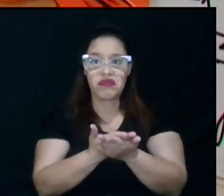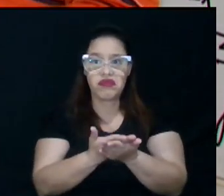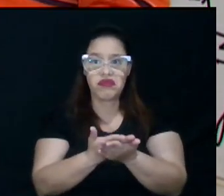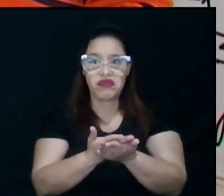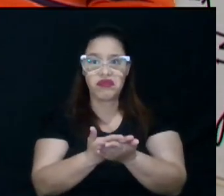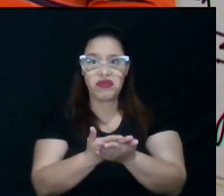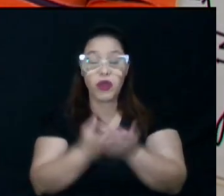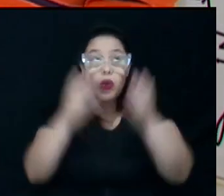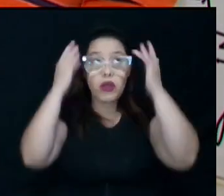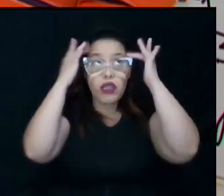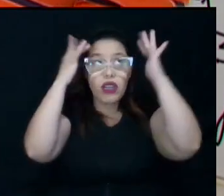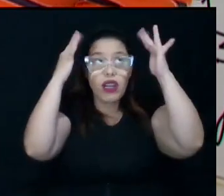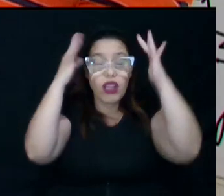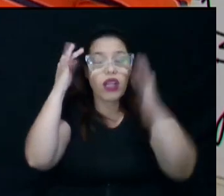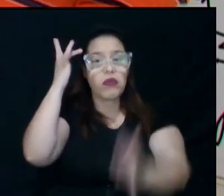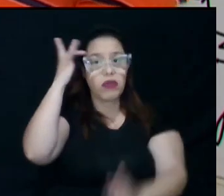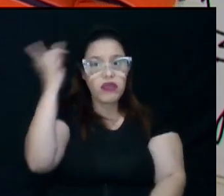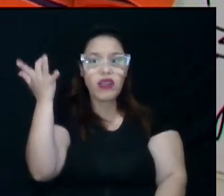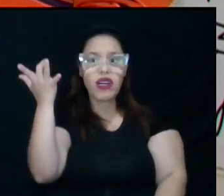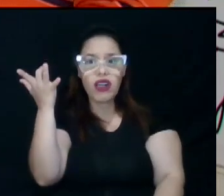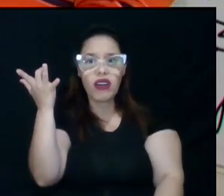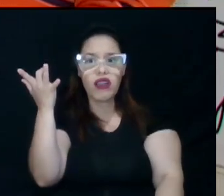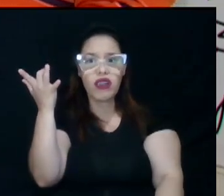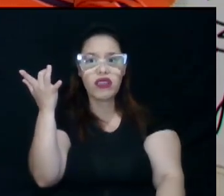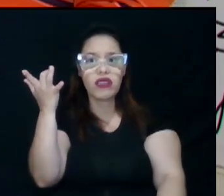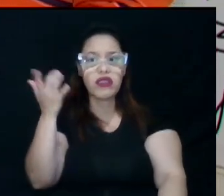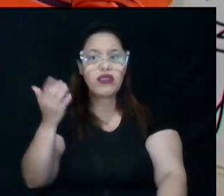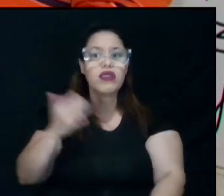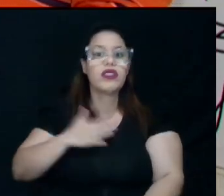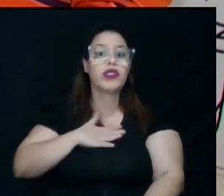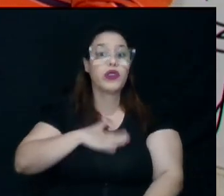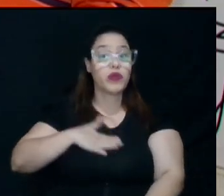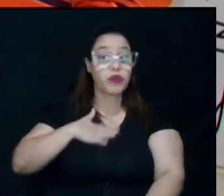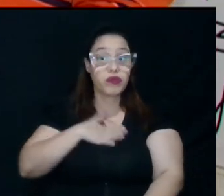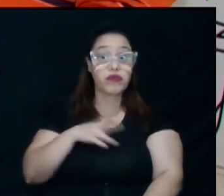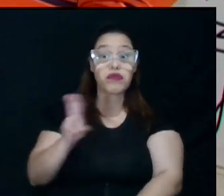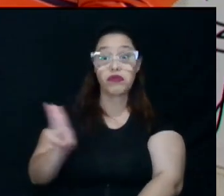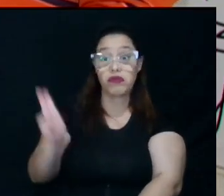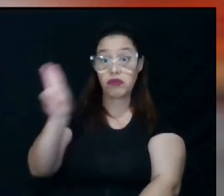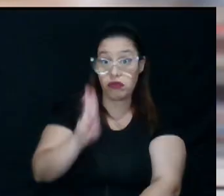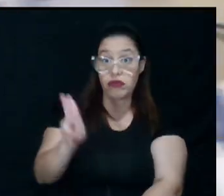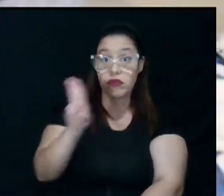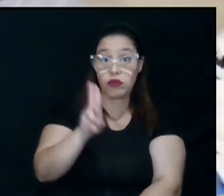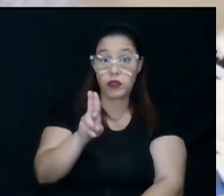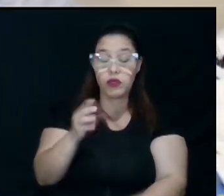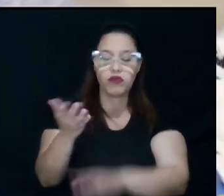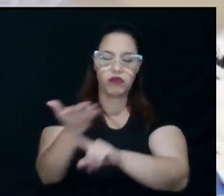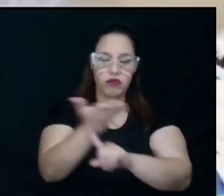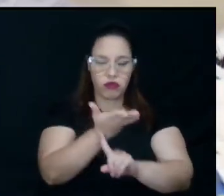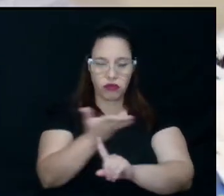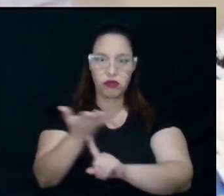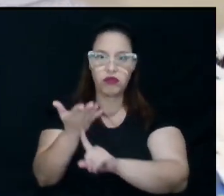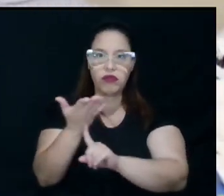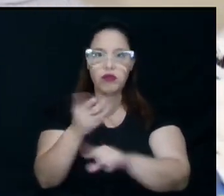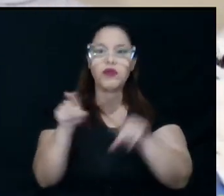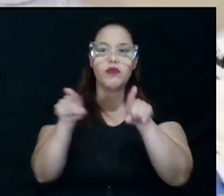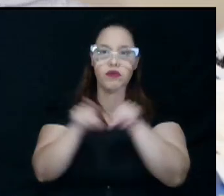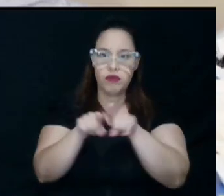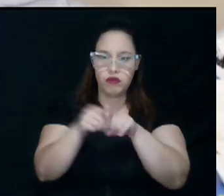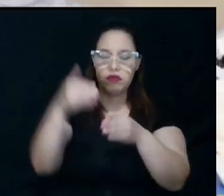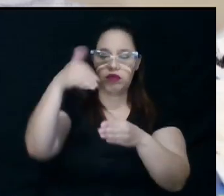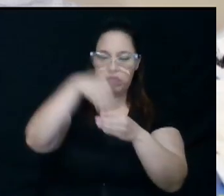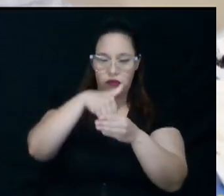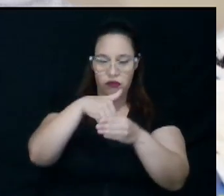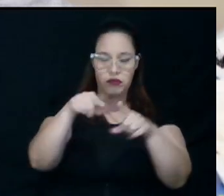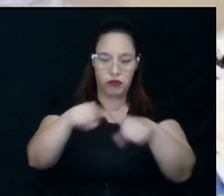criativo, enfim? Olha, eu gosto bastante da utilização das tecnologias dentro de sala de aula. E por tecnologia a